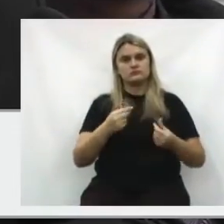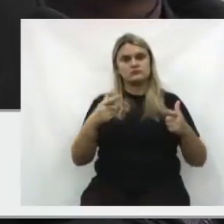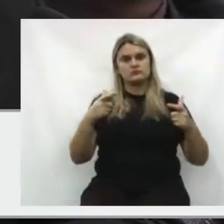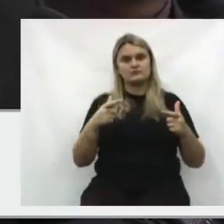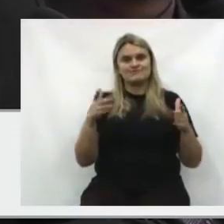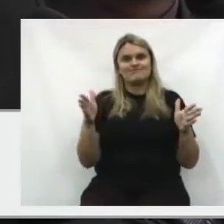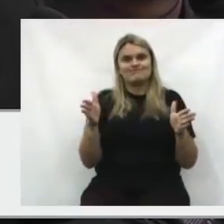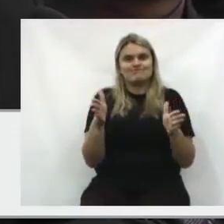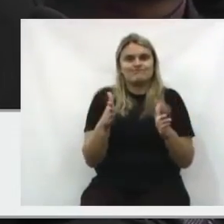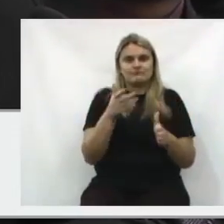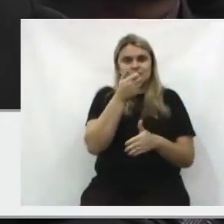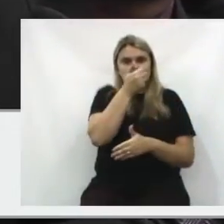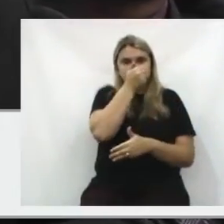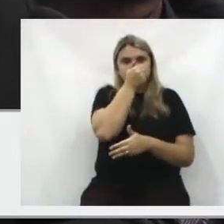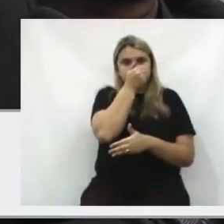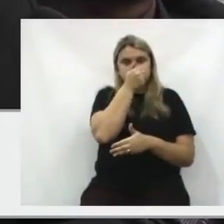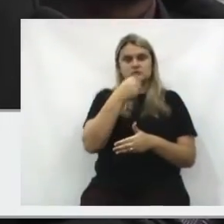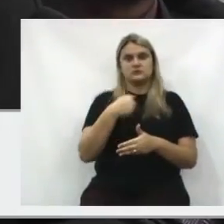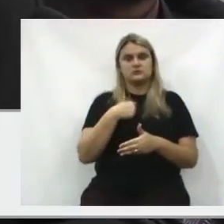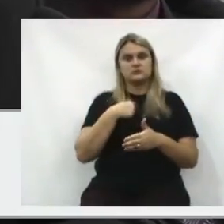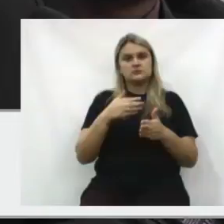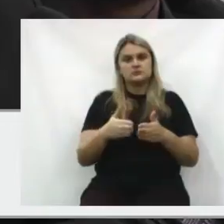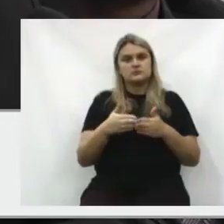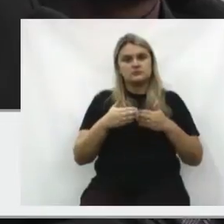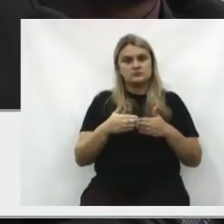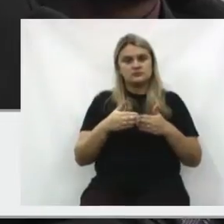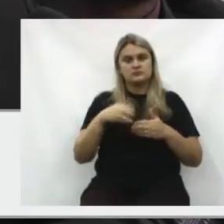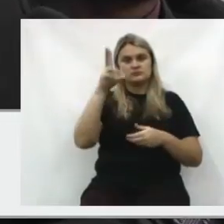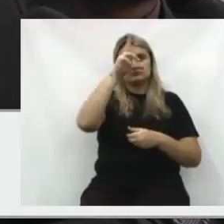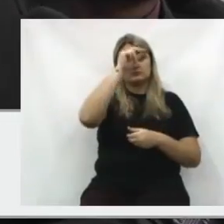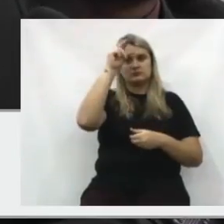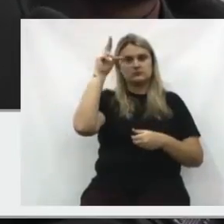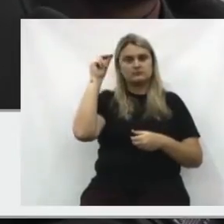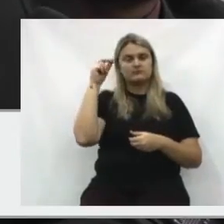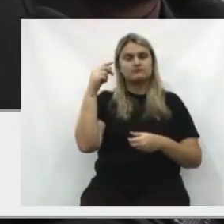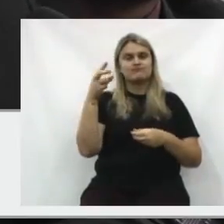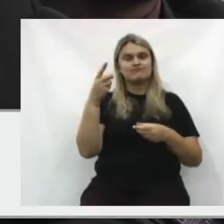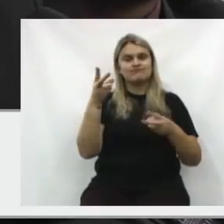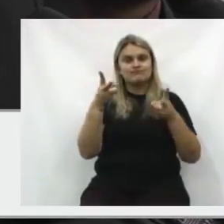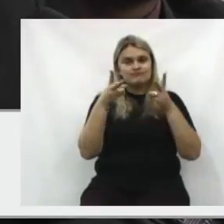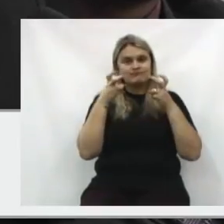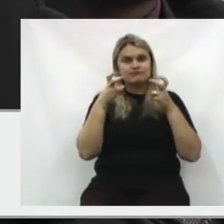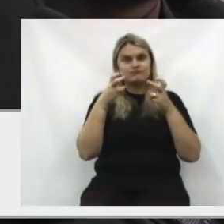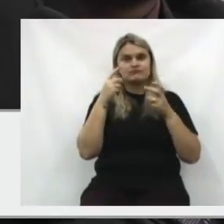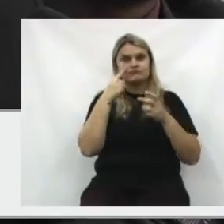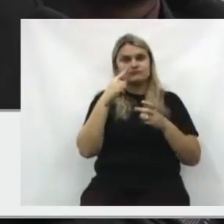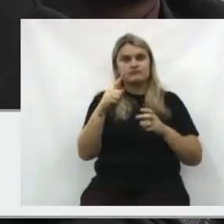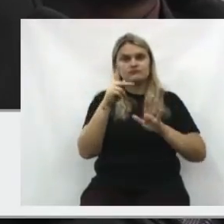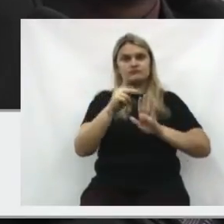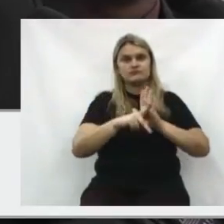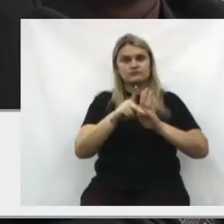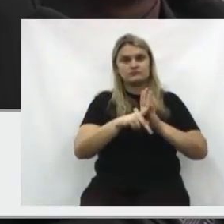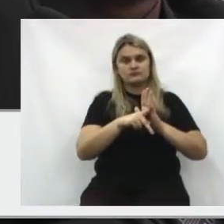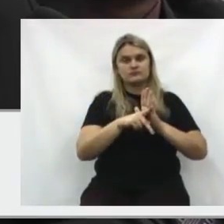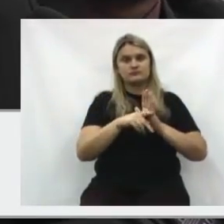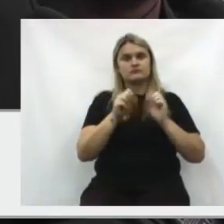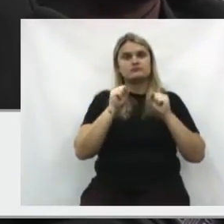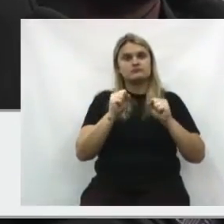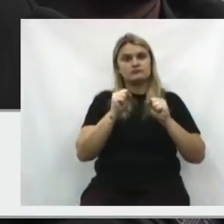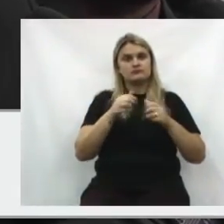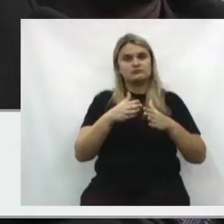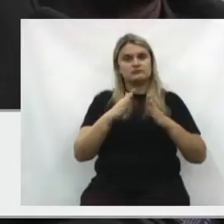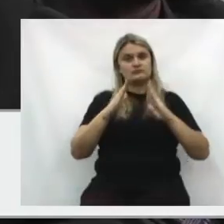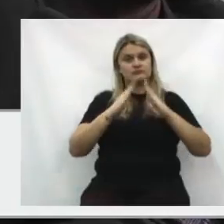idade usa bastante, o espaço é pequeno, então eu peço ao Executivo que veja o